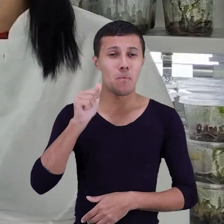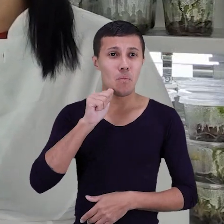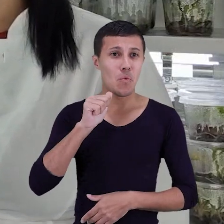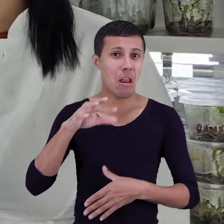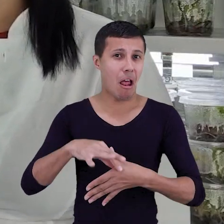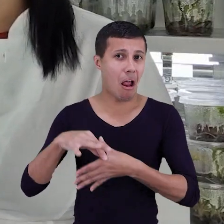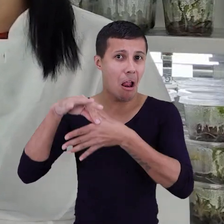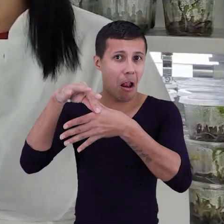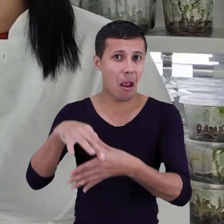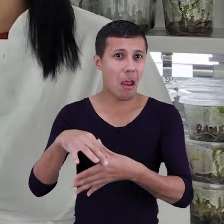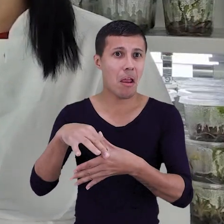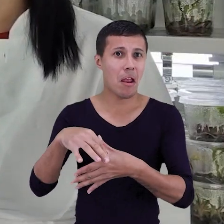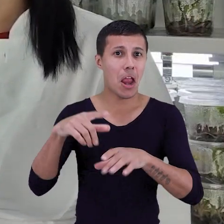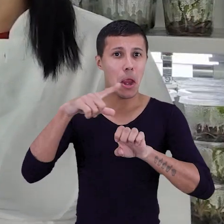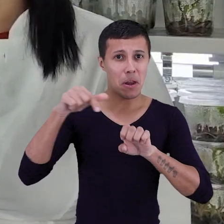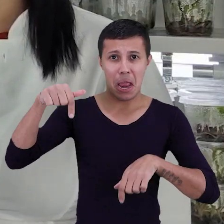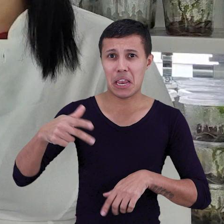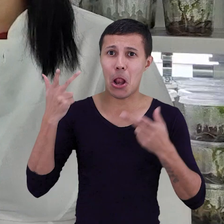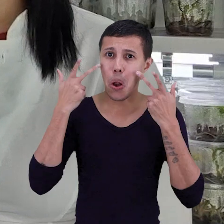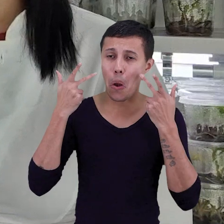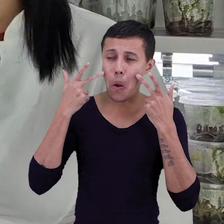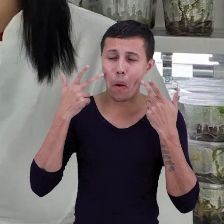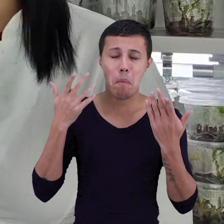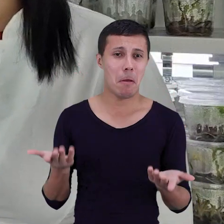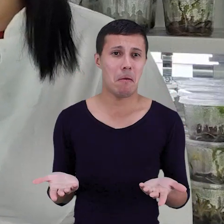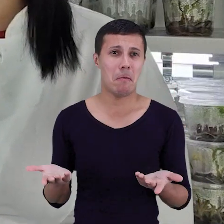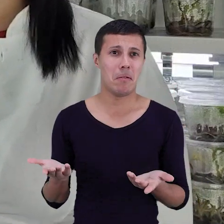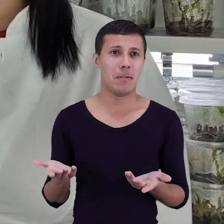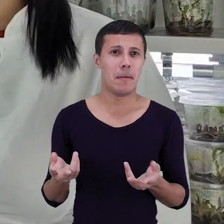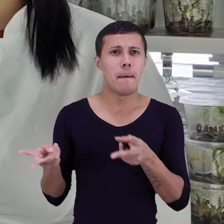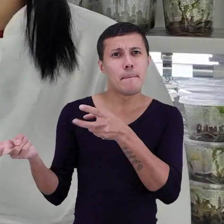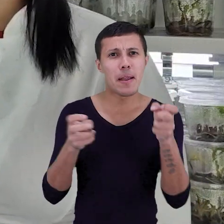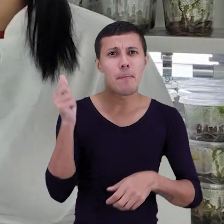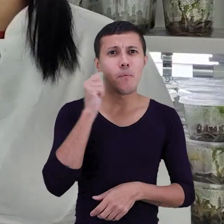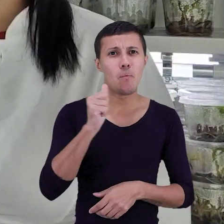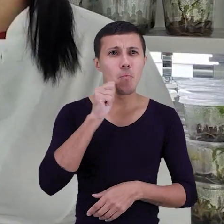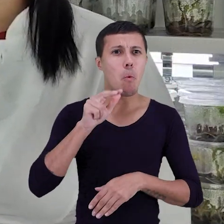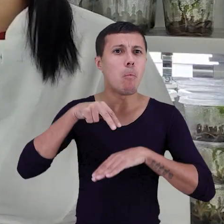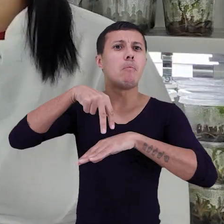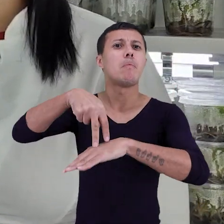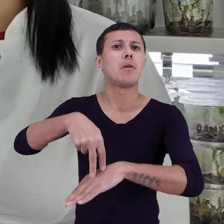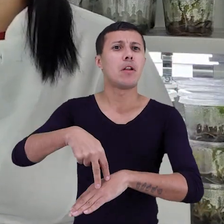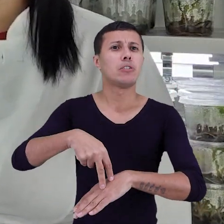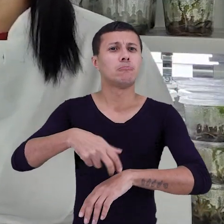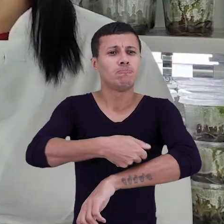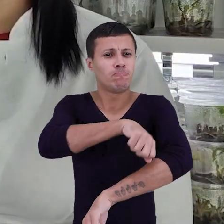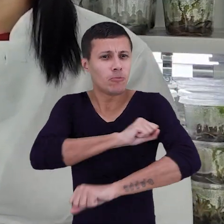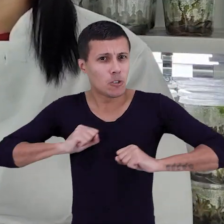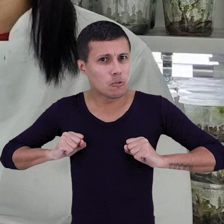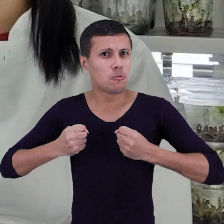na frente do empreendedorismo. É muito comum hoje a gente ver, né, as mulheres tomando a frente,